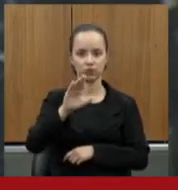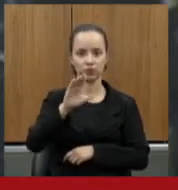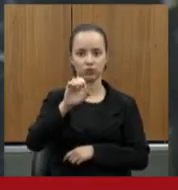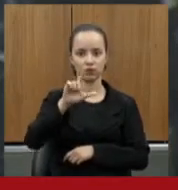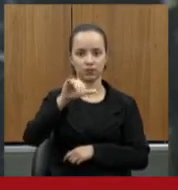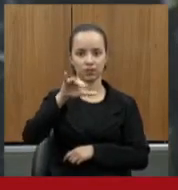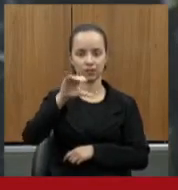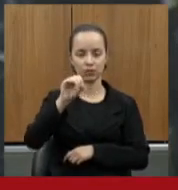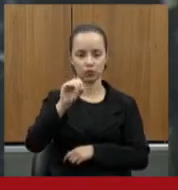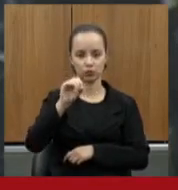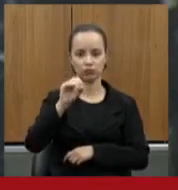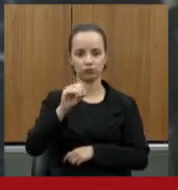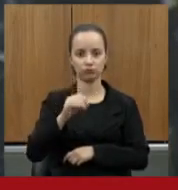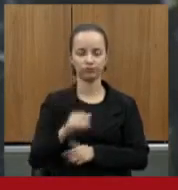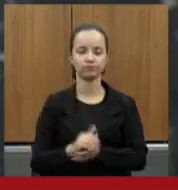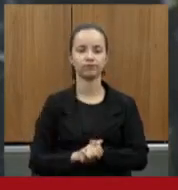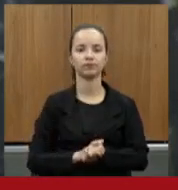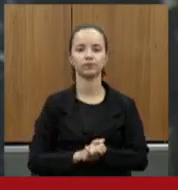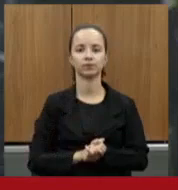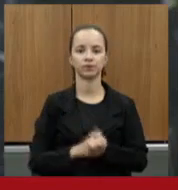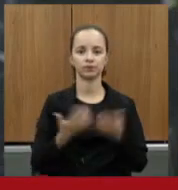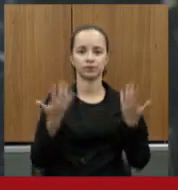Oliveira.